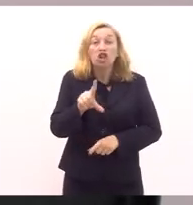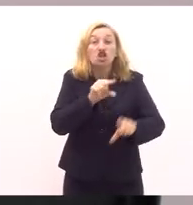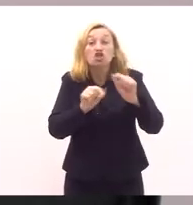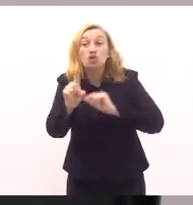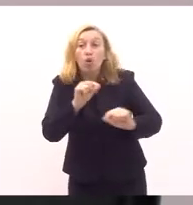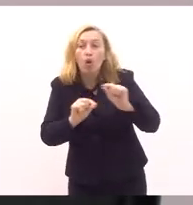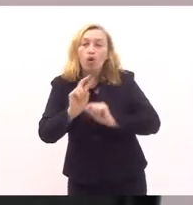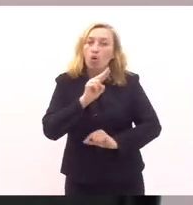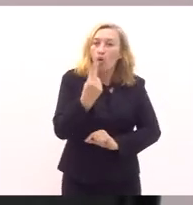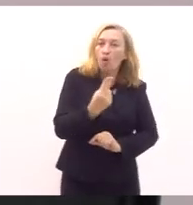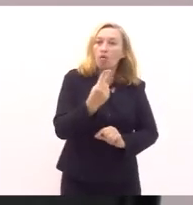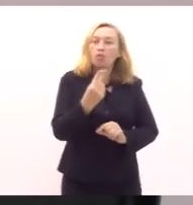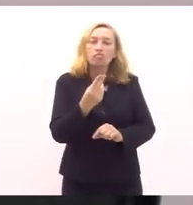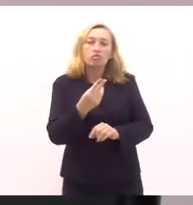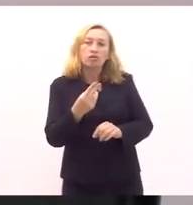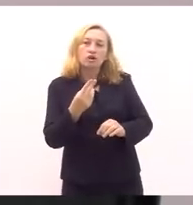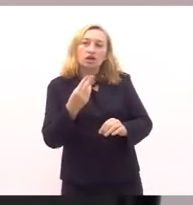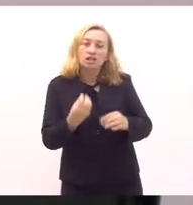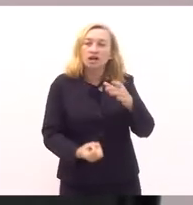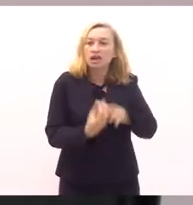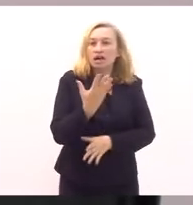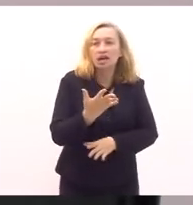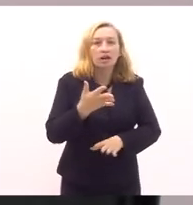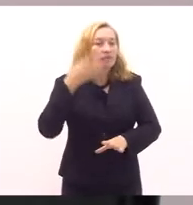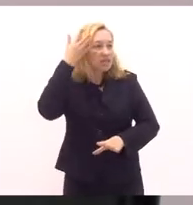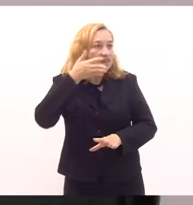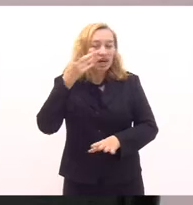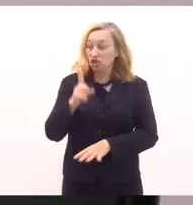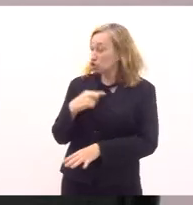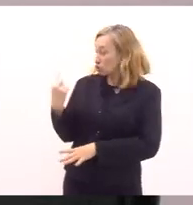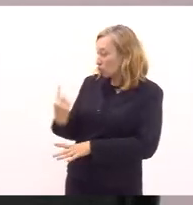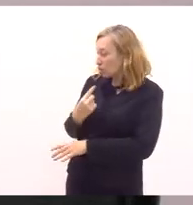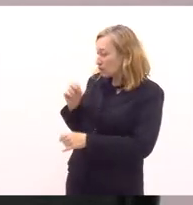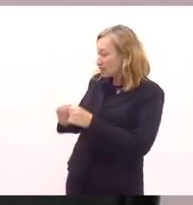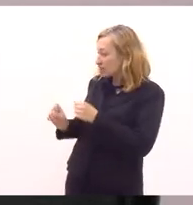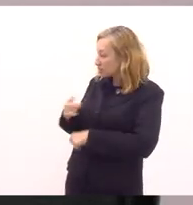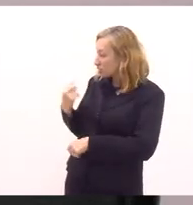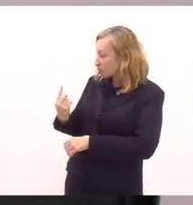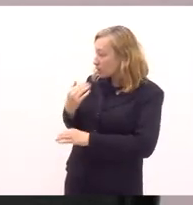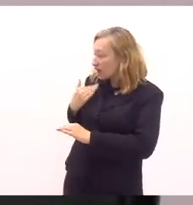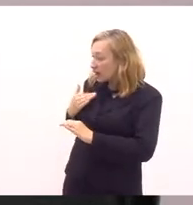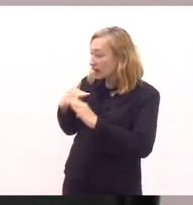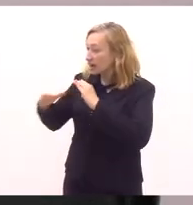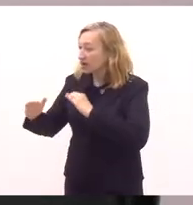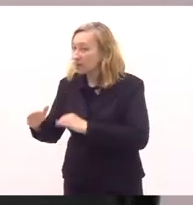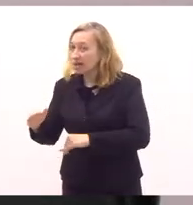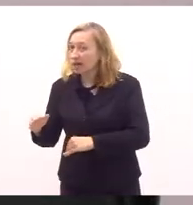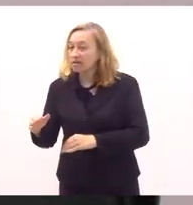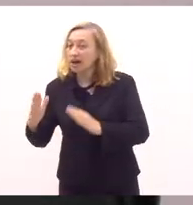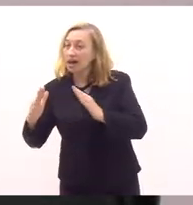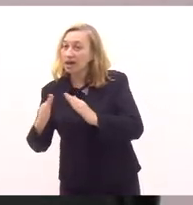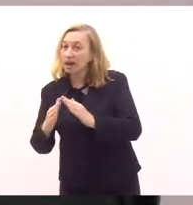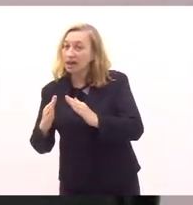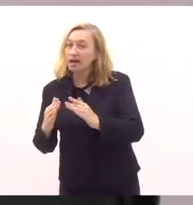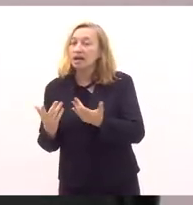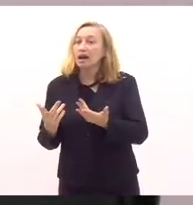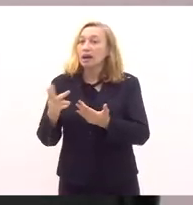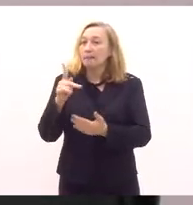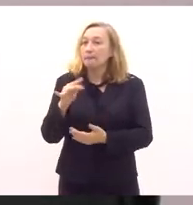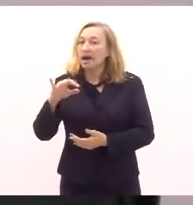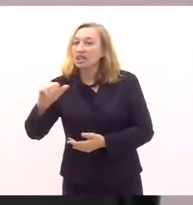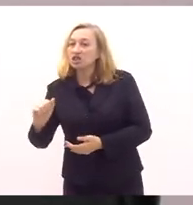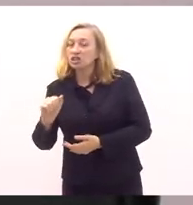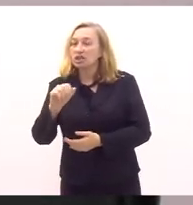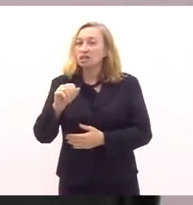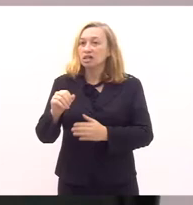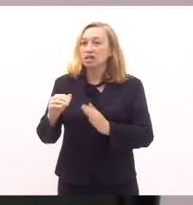ou fazem a sua mensagem, nós fazemos a nossa, isso é encaminhado à pasta civil, a pasta civil encaminha